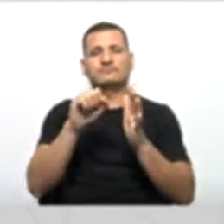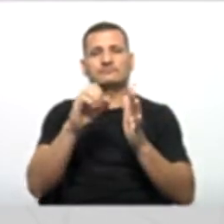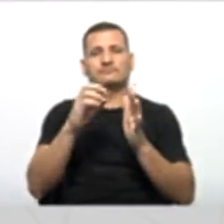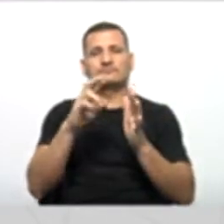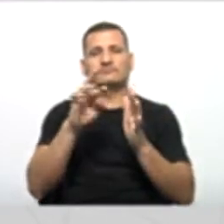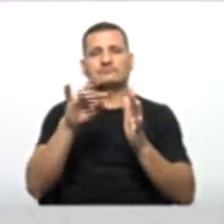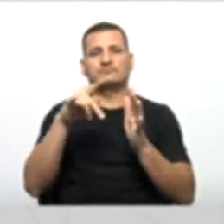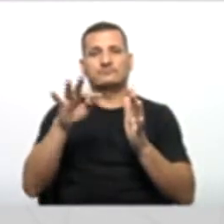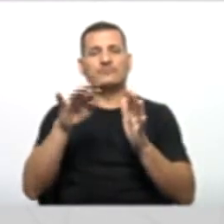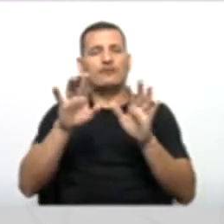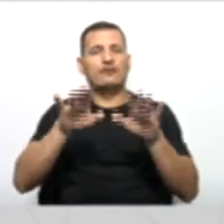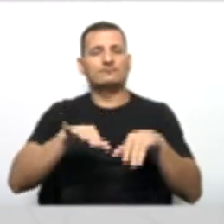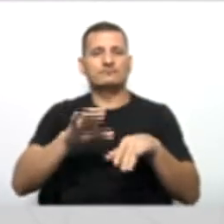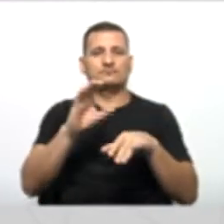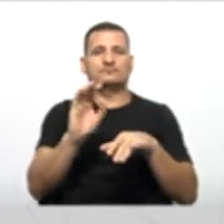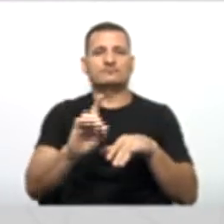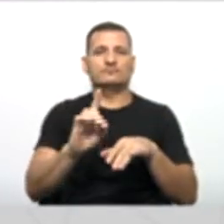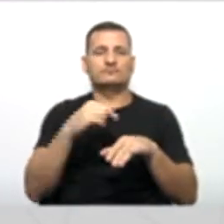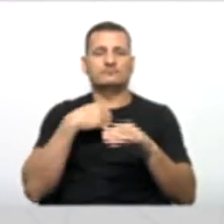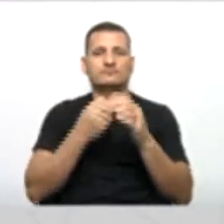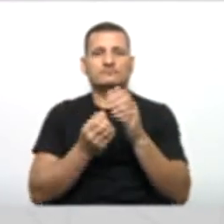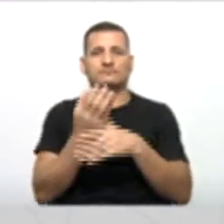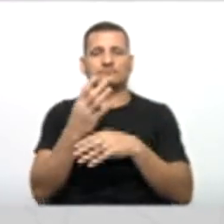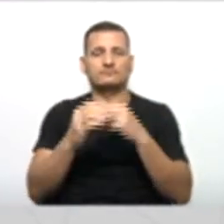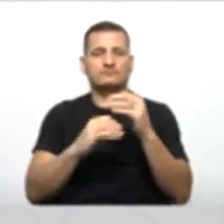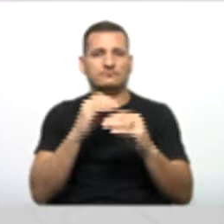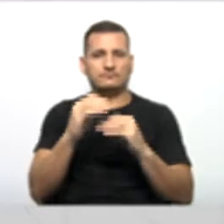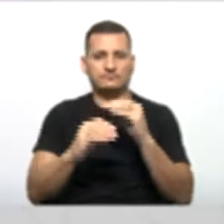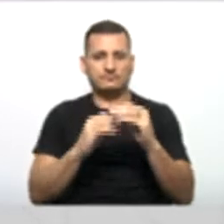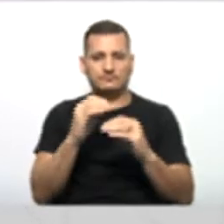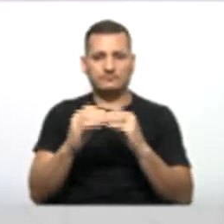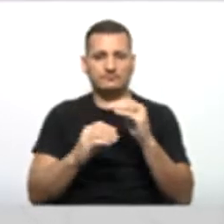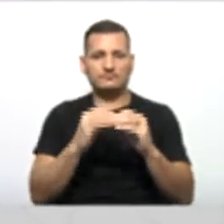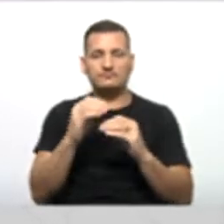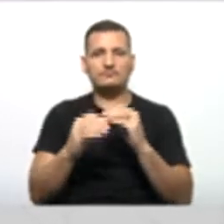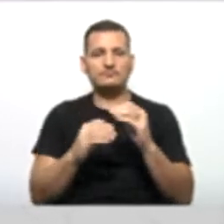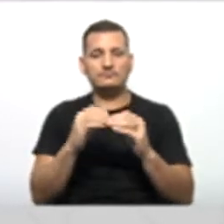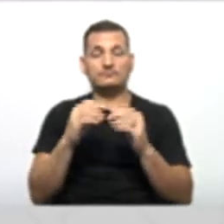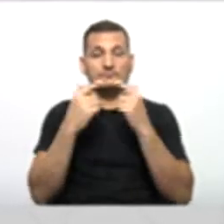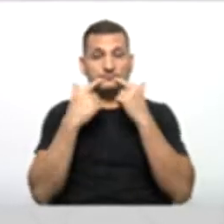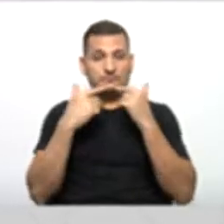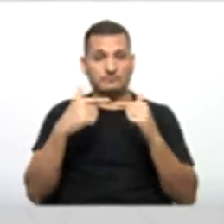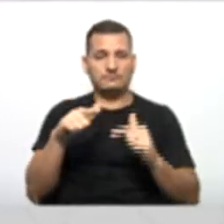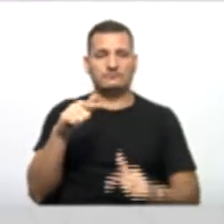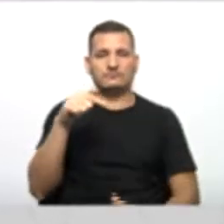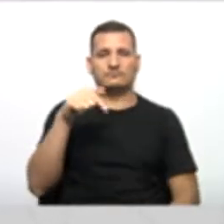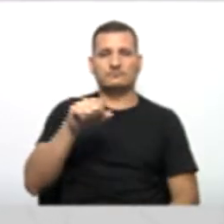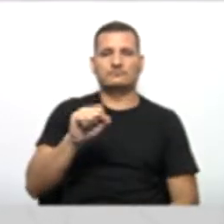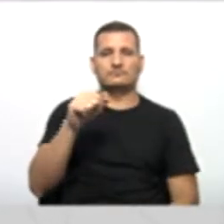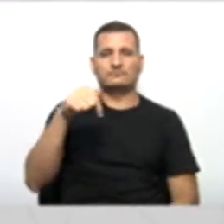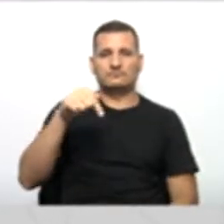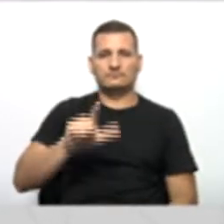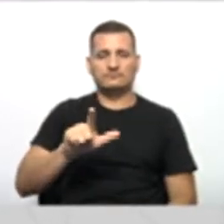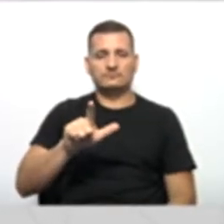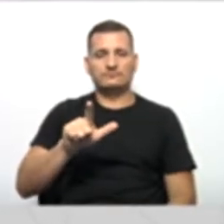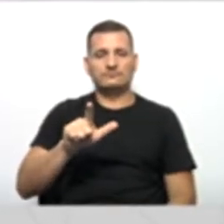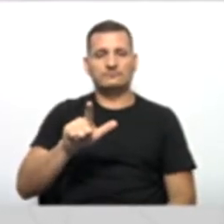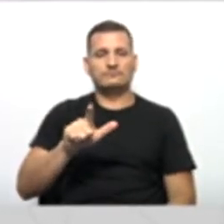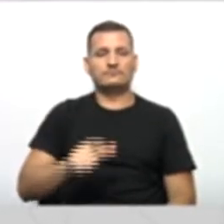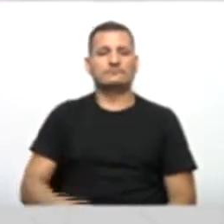isso aqui eu estou criando um banco de dados com a linguagem sql certo